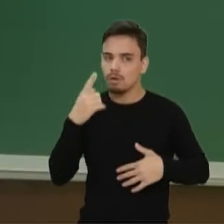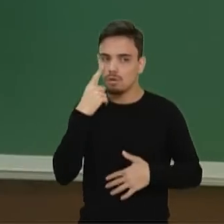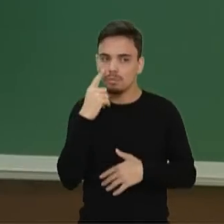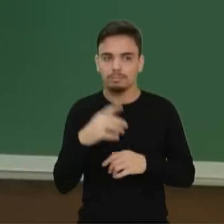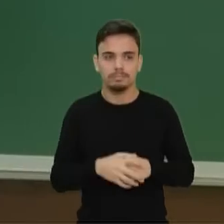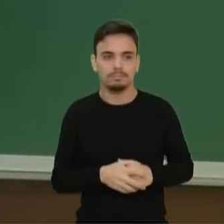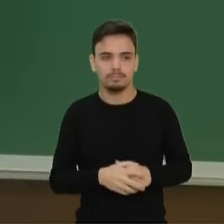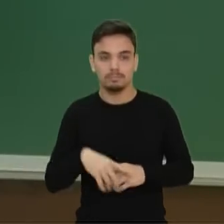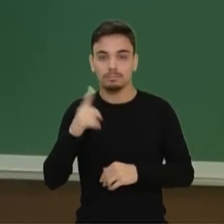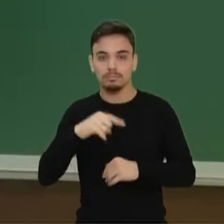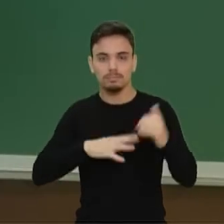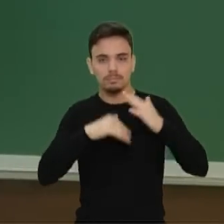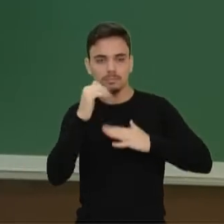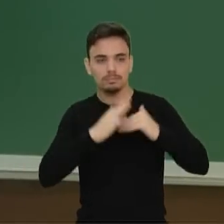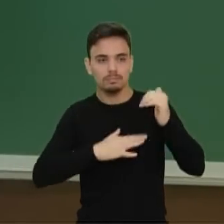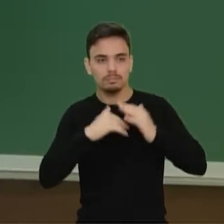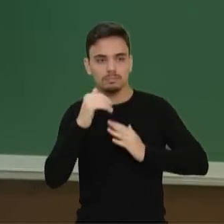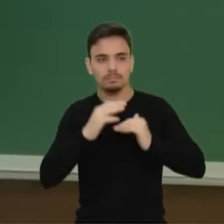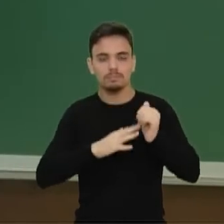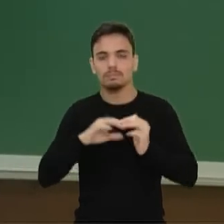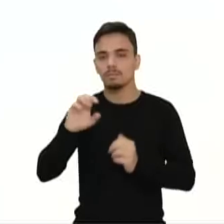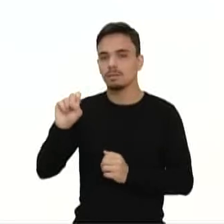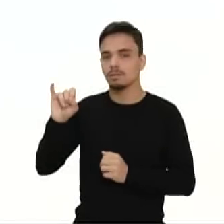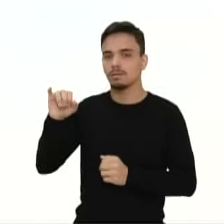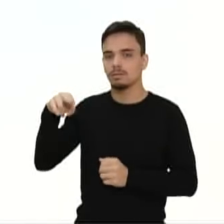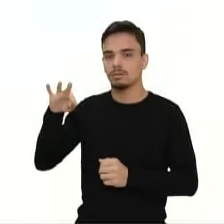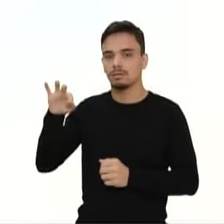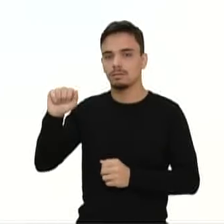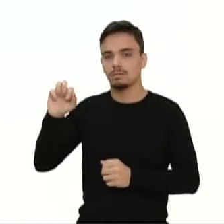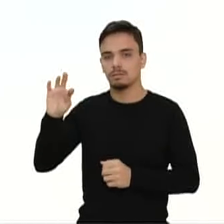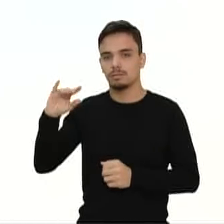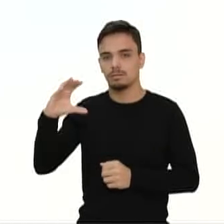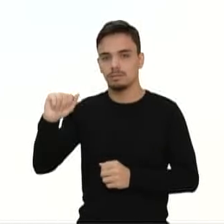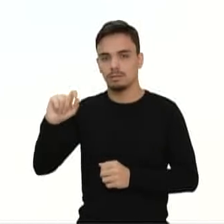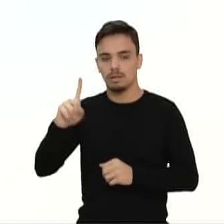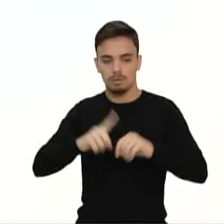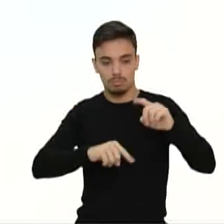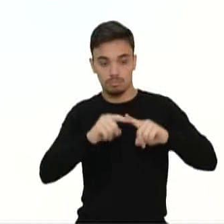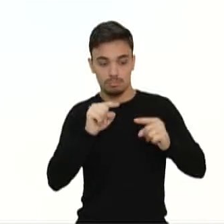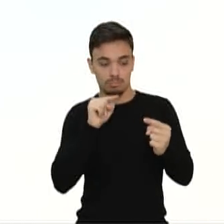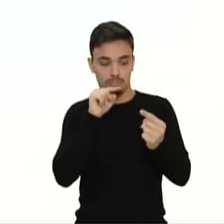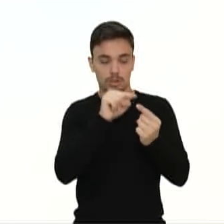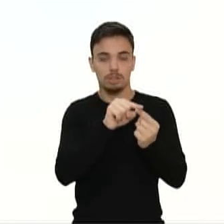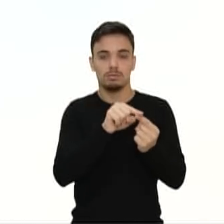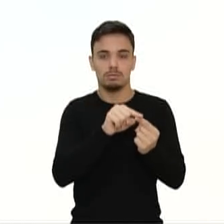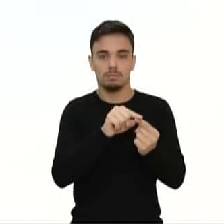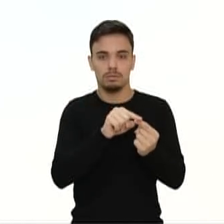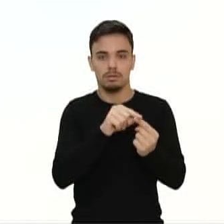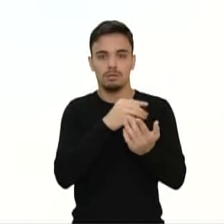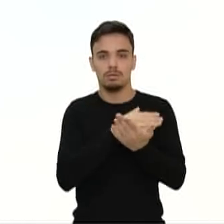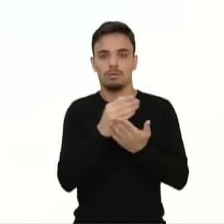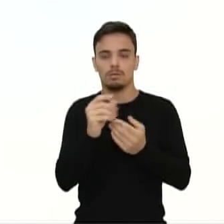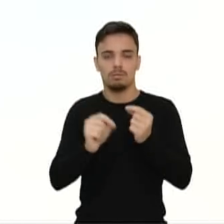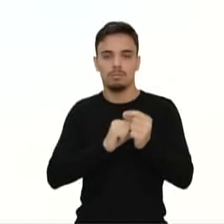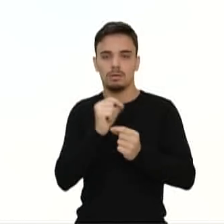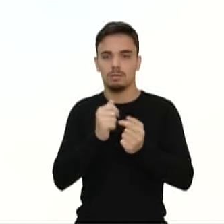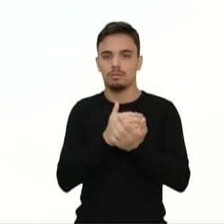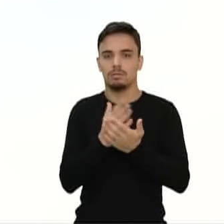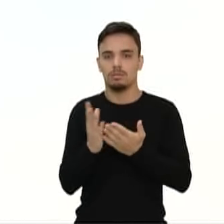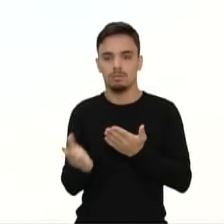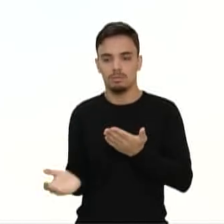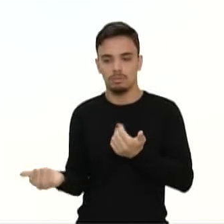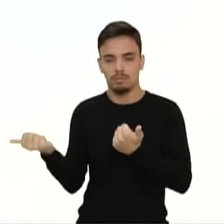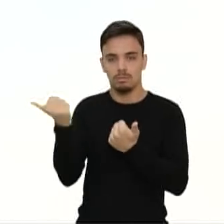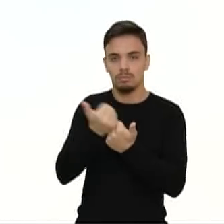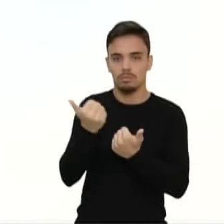uma construção sintática na qual um objeto direto passa a ocupar a posição de